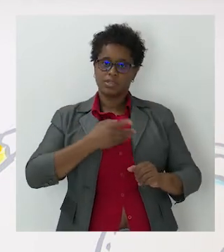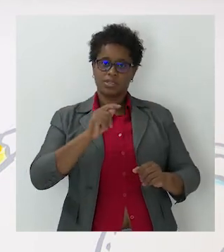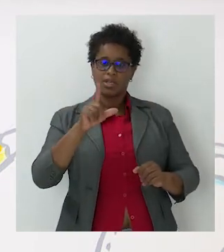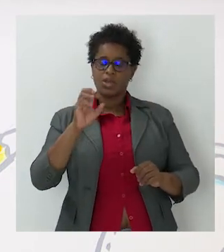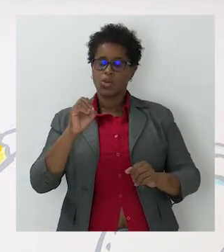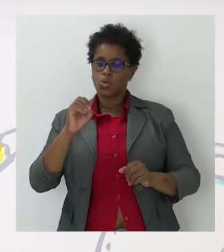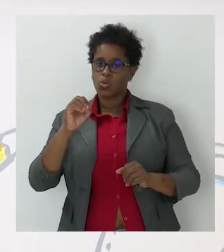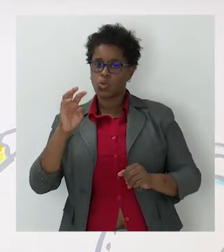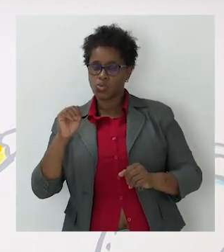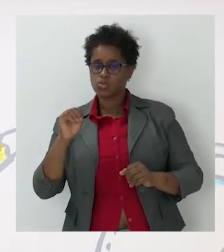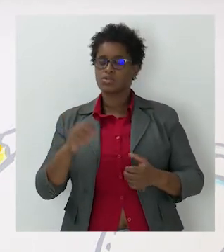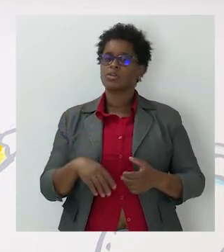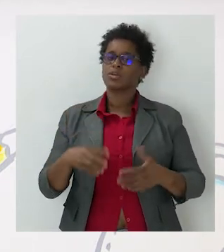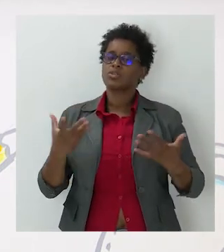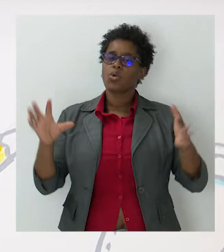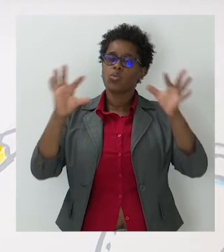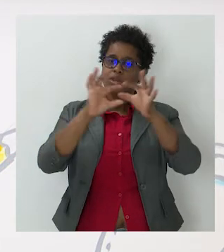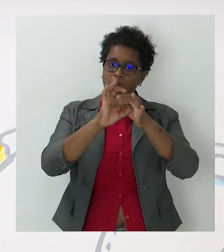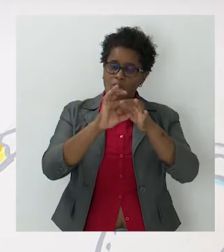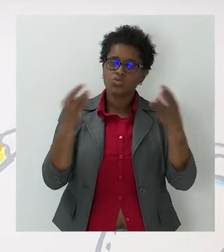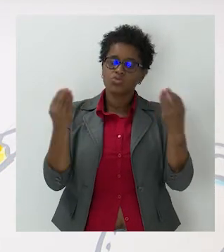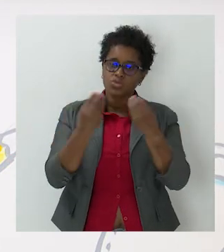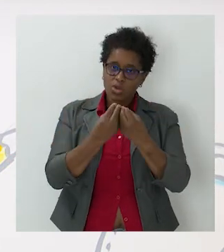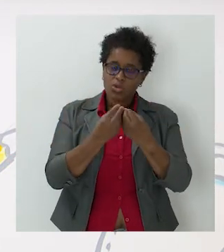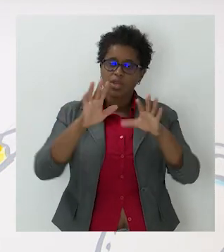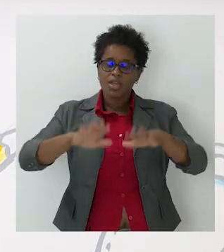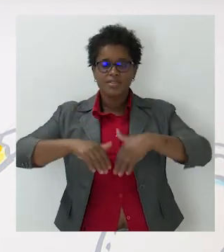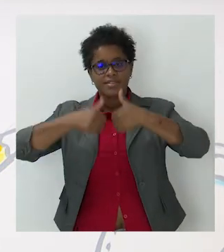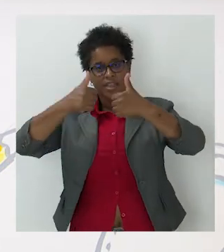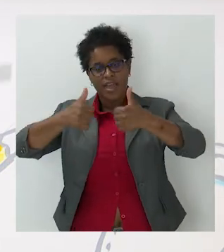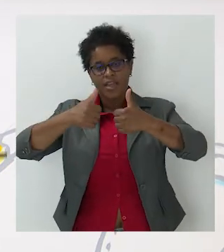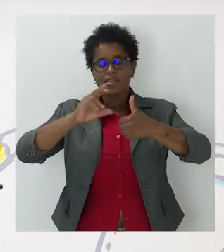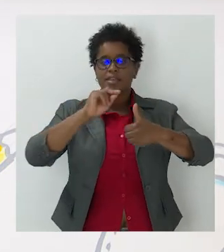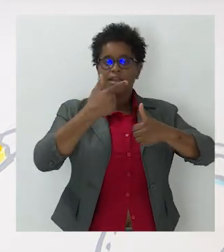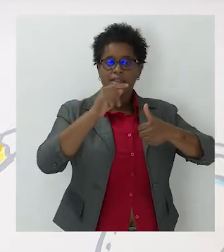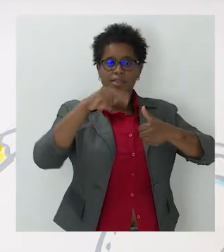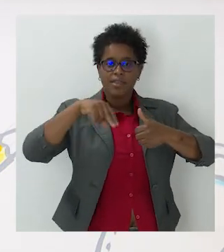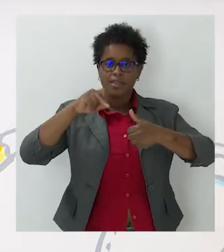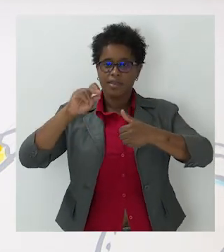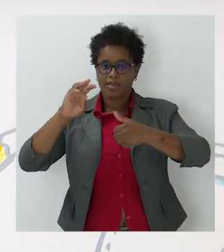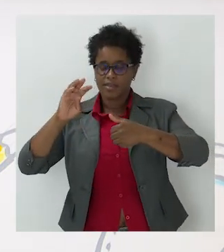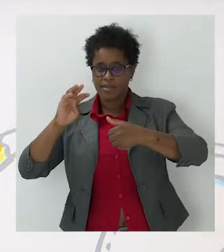Delos, portanto, é a união que a cidade de Atenas